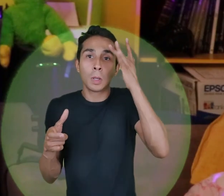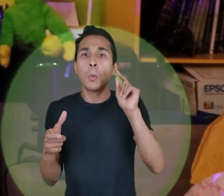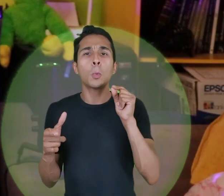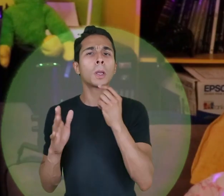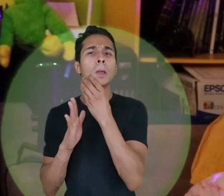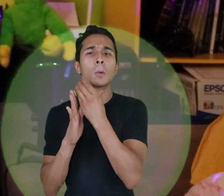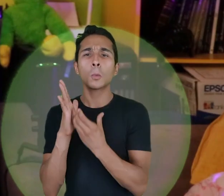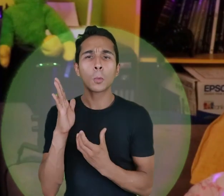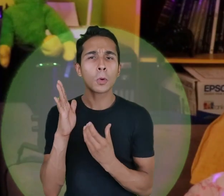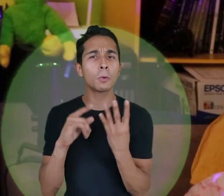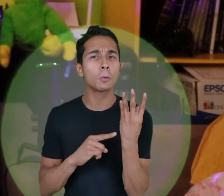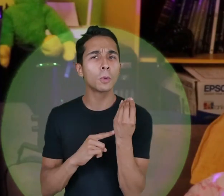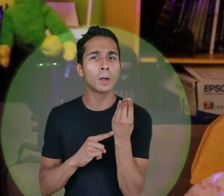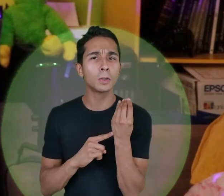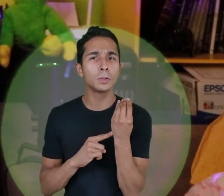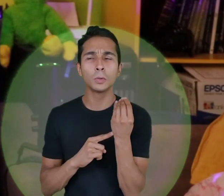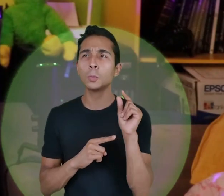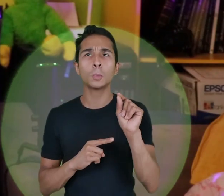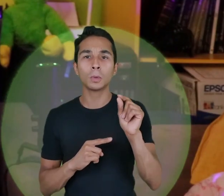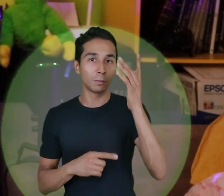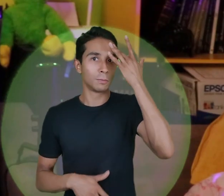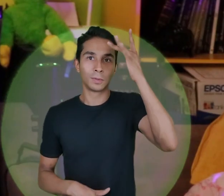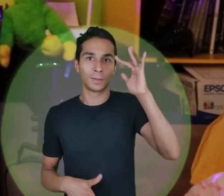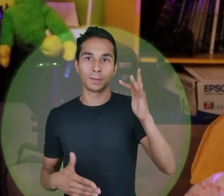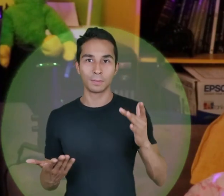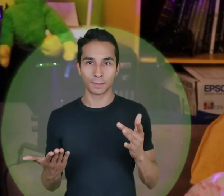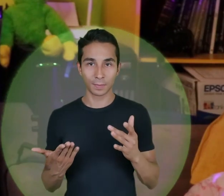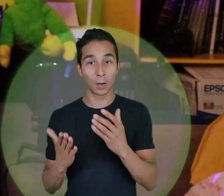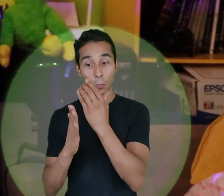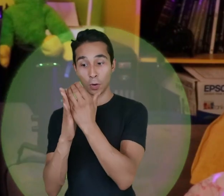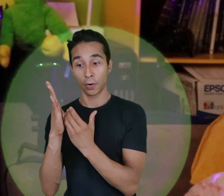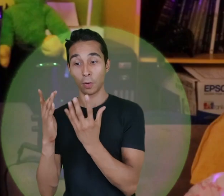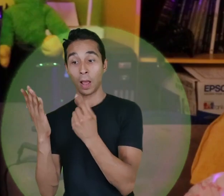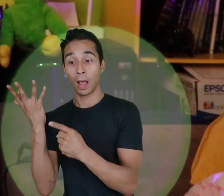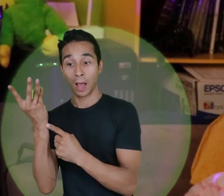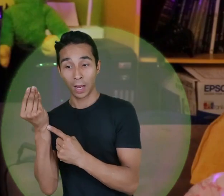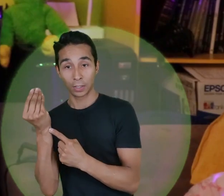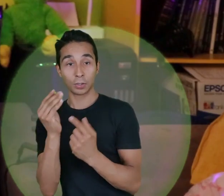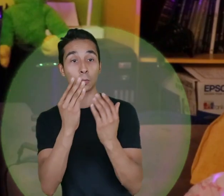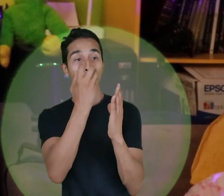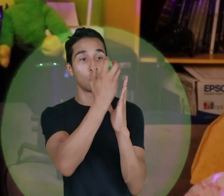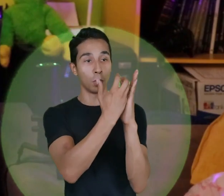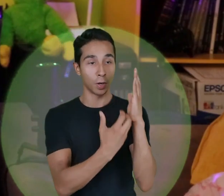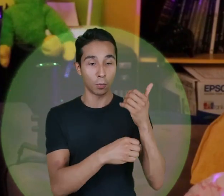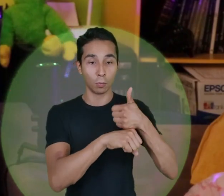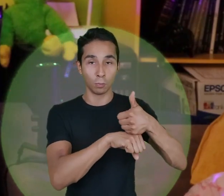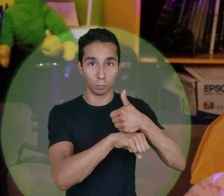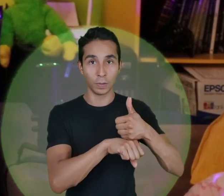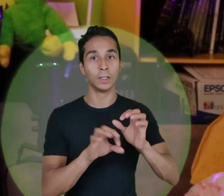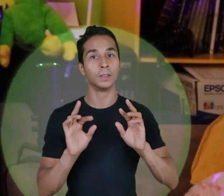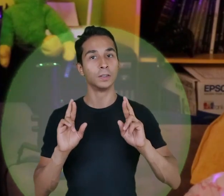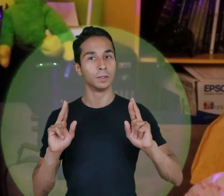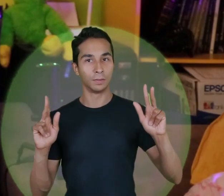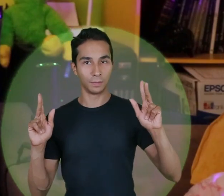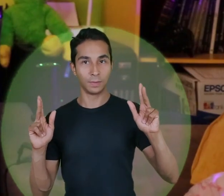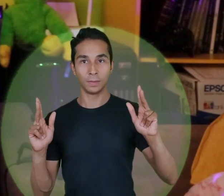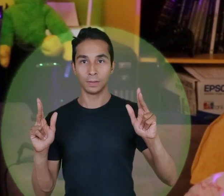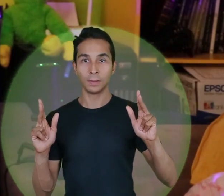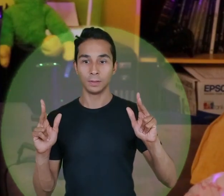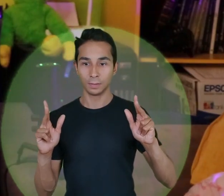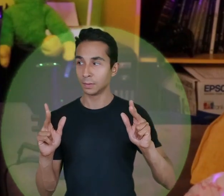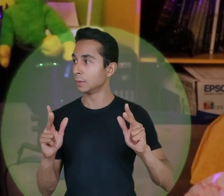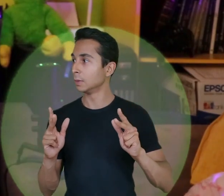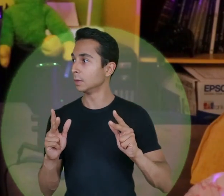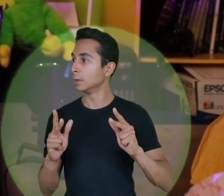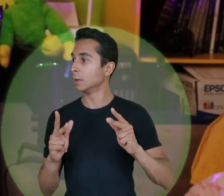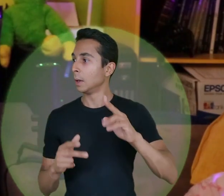que era currículo artístico, né? O currículo artístico ele geralmente vai ser diferente desse currículo vitae, ele vai ser uma coisa mais corrida. Ali você vai